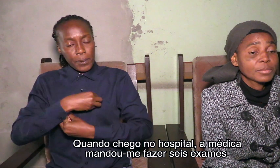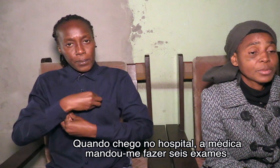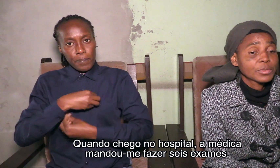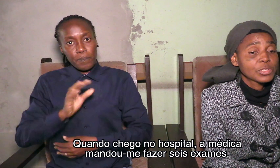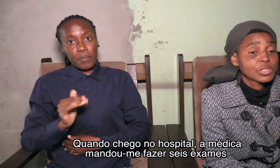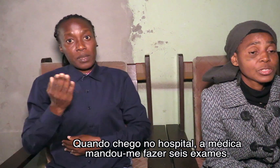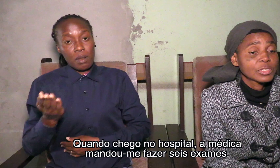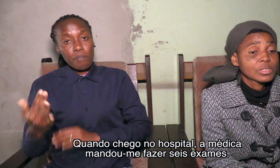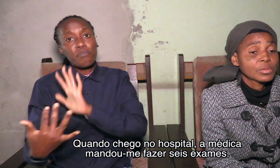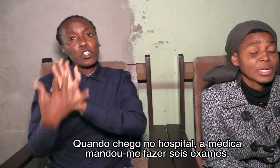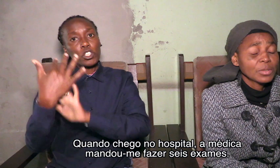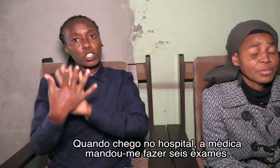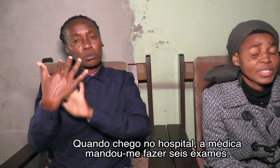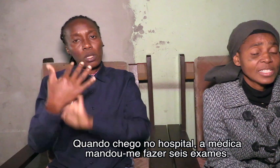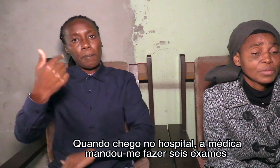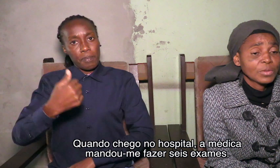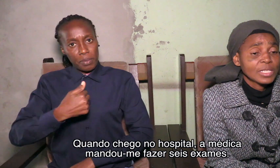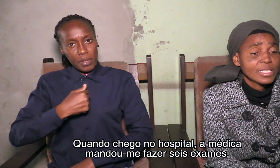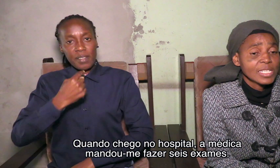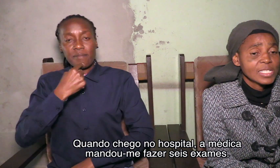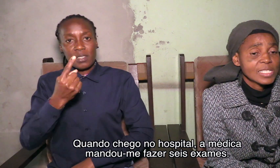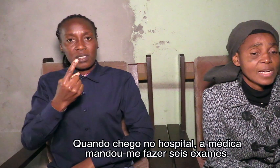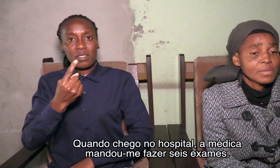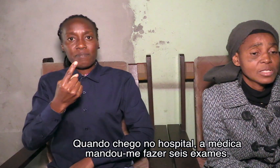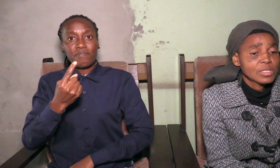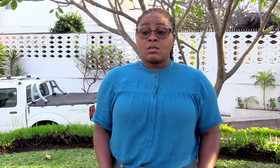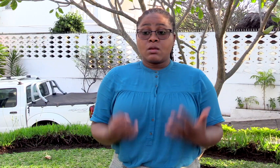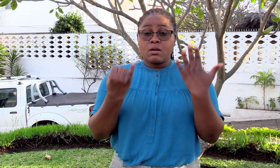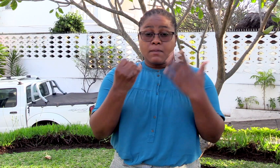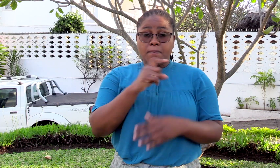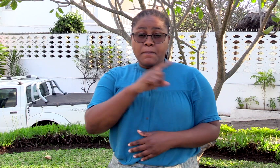dizia, pronto, mandou-me fazer uma coisa de 6 exames.